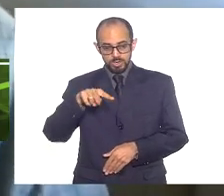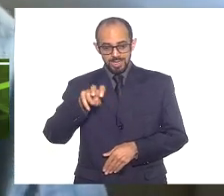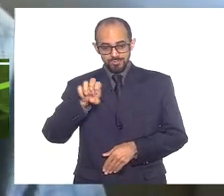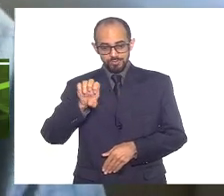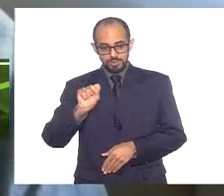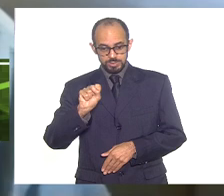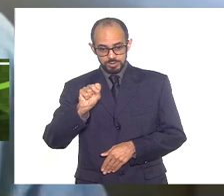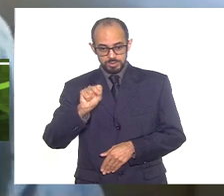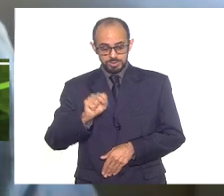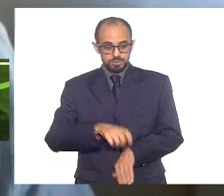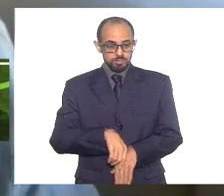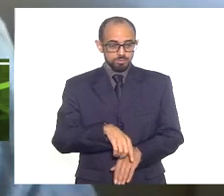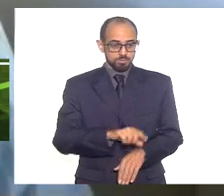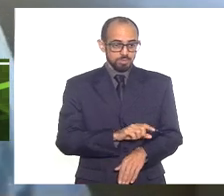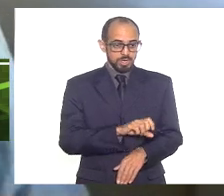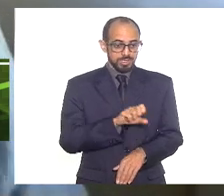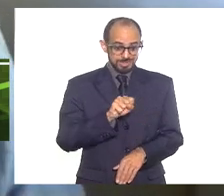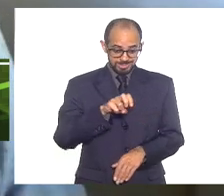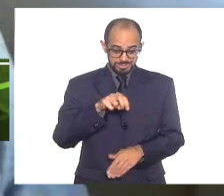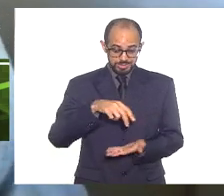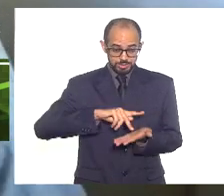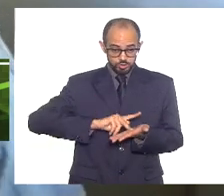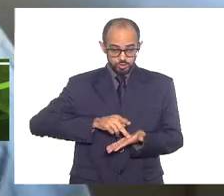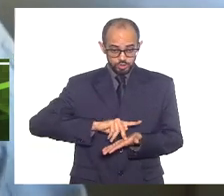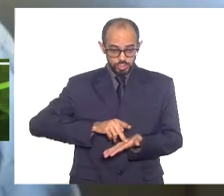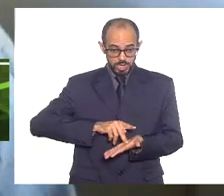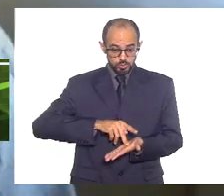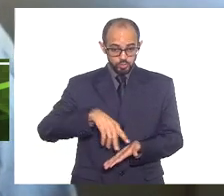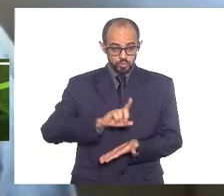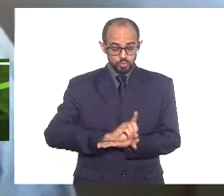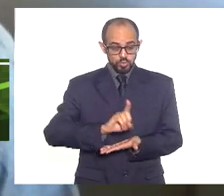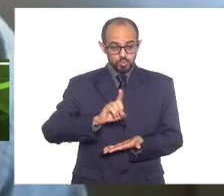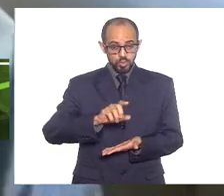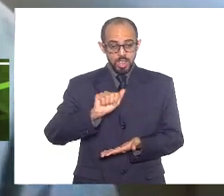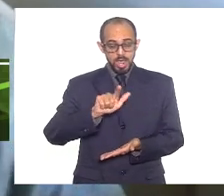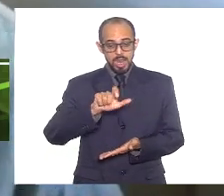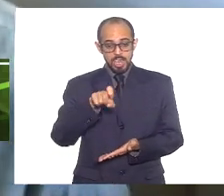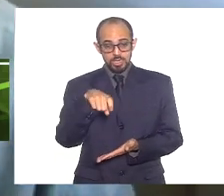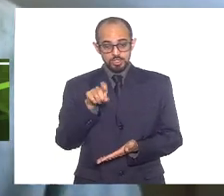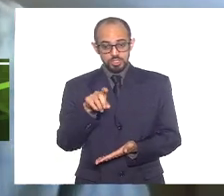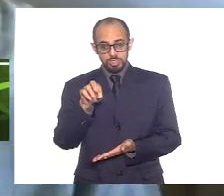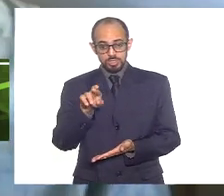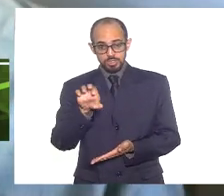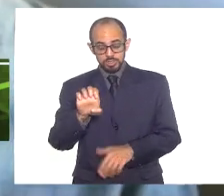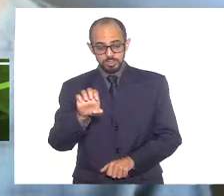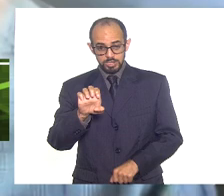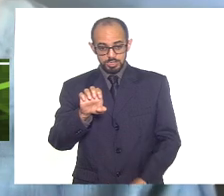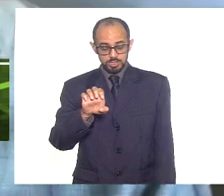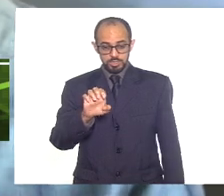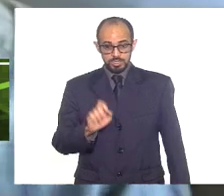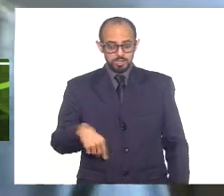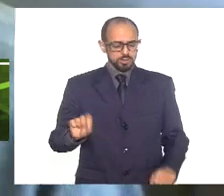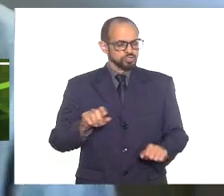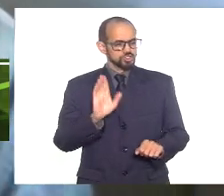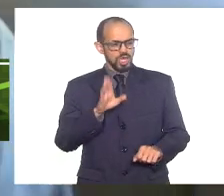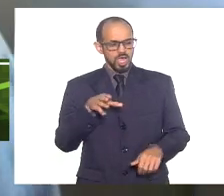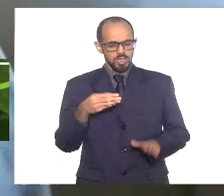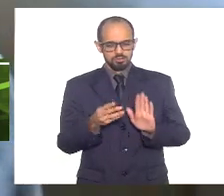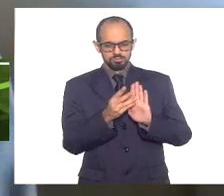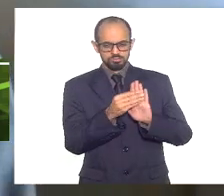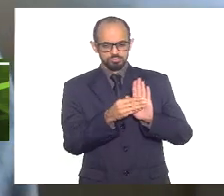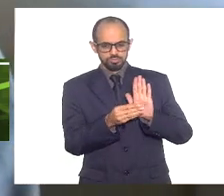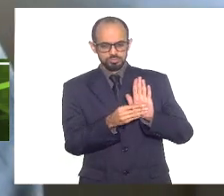Pela Sinfrerge, o doutor Alexandre Melo. Registraram já a presença